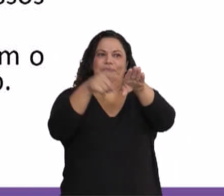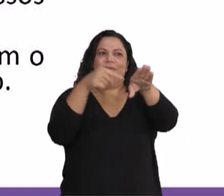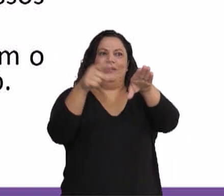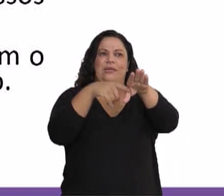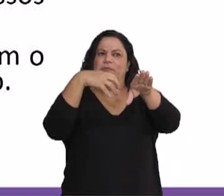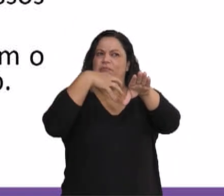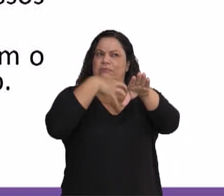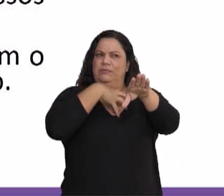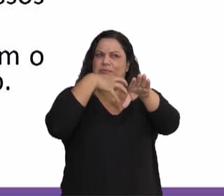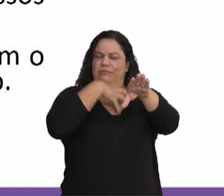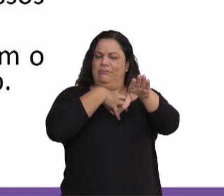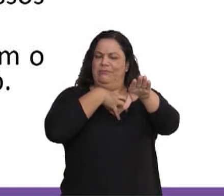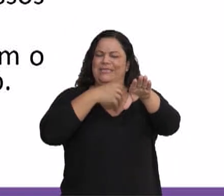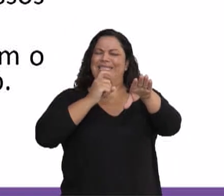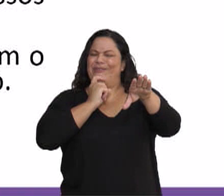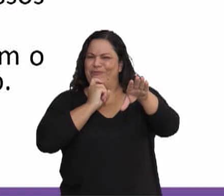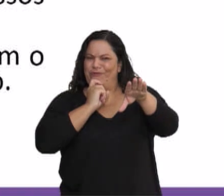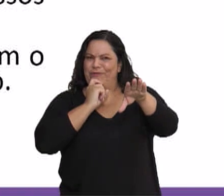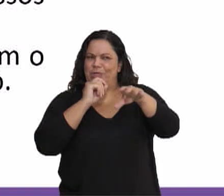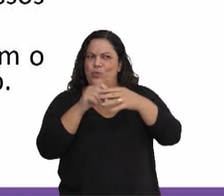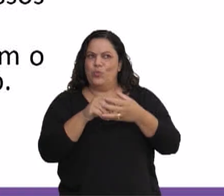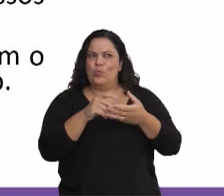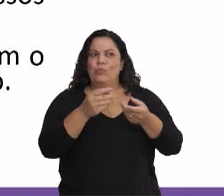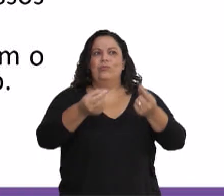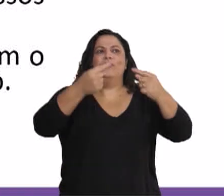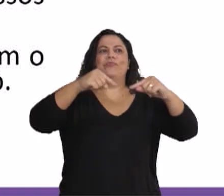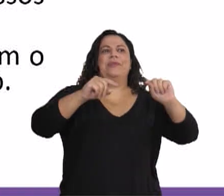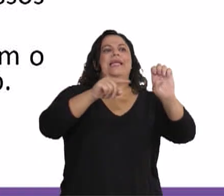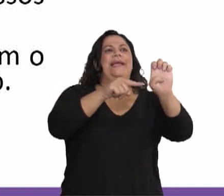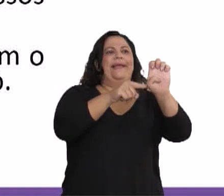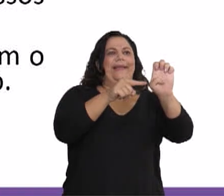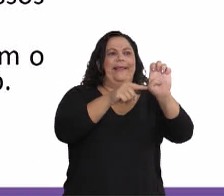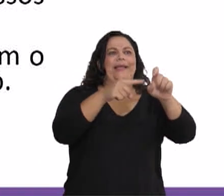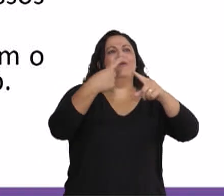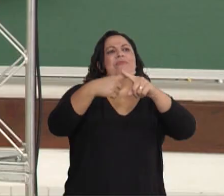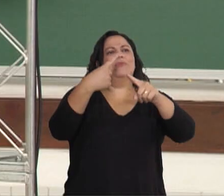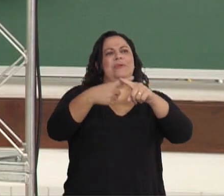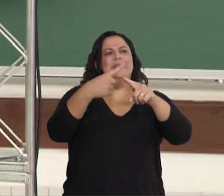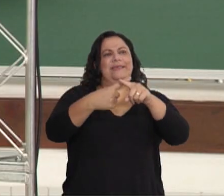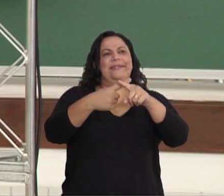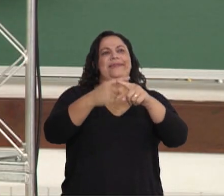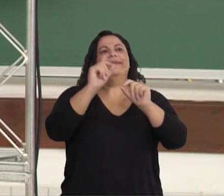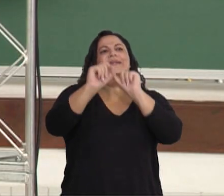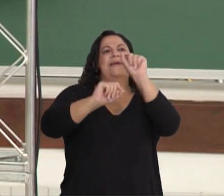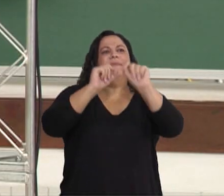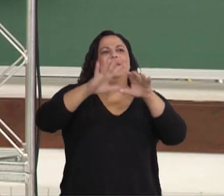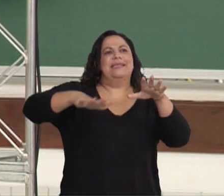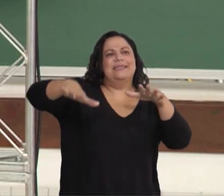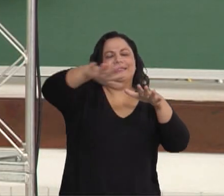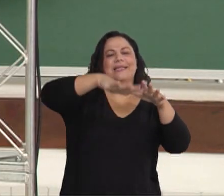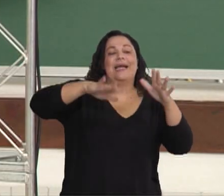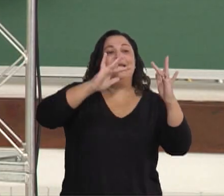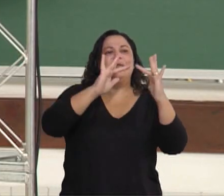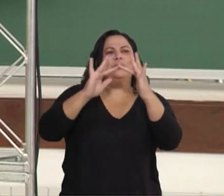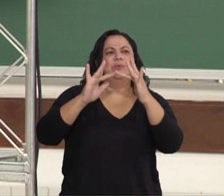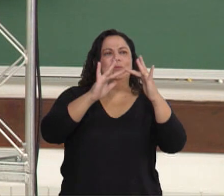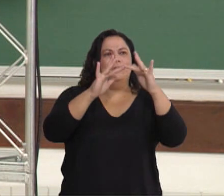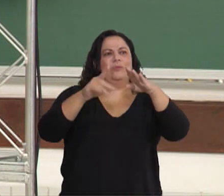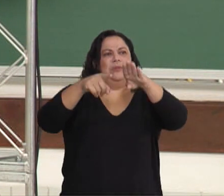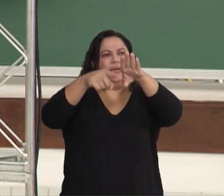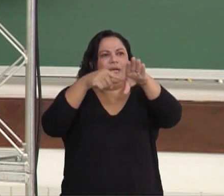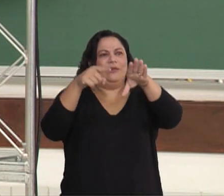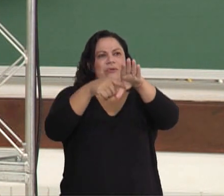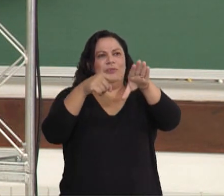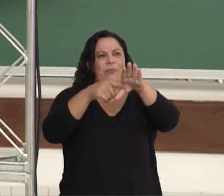isso nos troca mais calor, causando a sensação de frio. Bom, pessoal, o que temos aqui para estar trabalhando? Então, assim, a